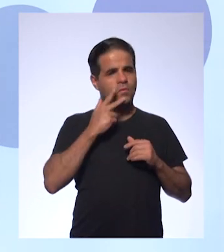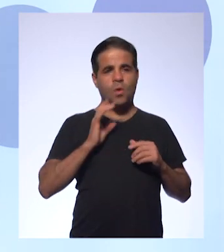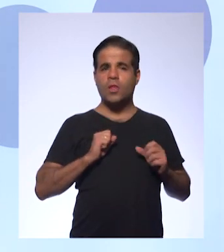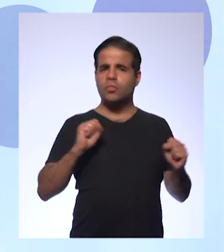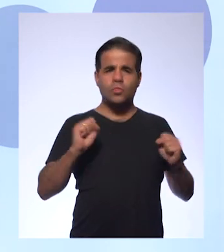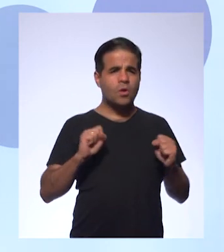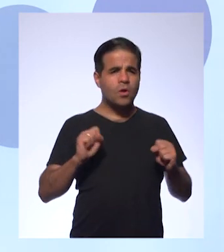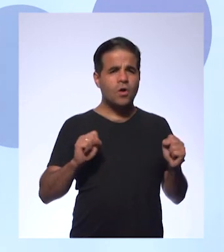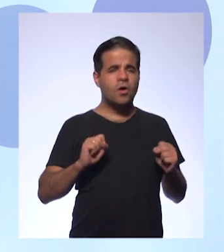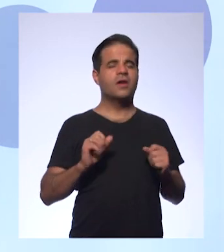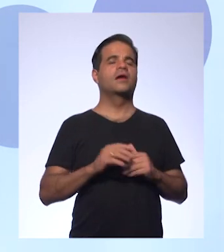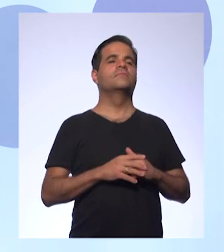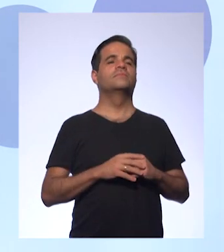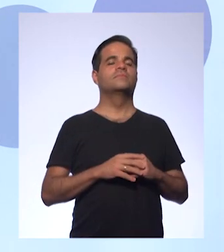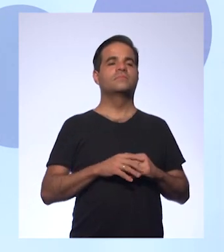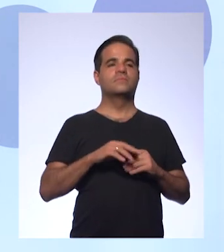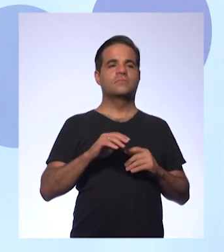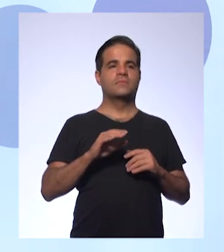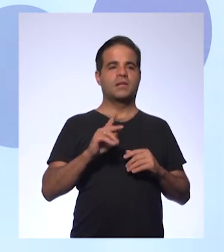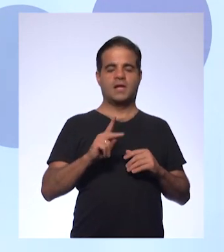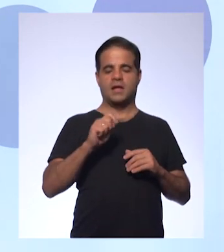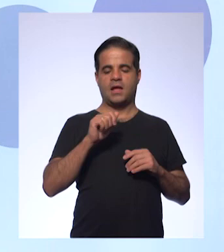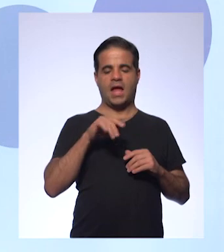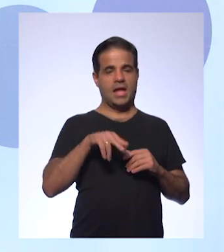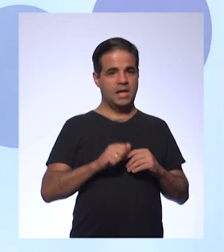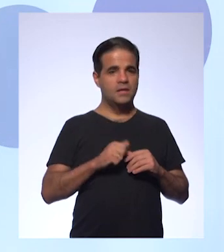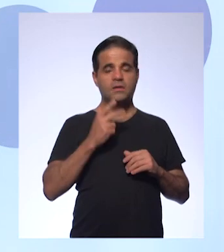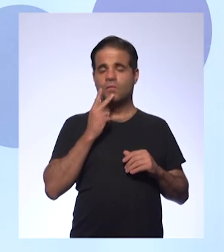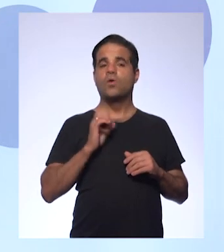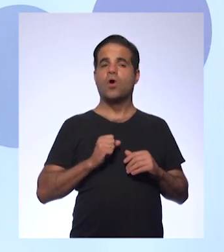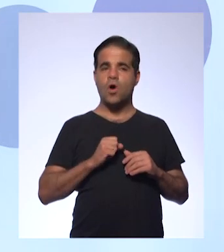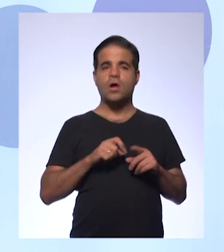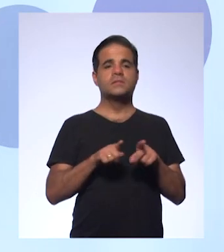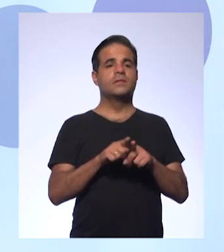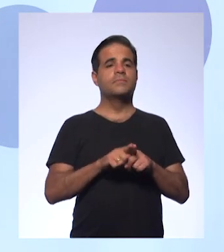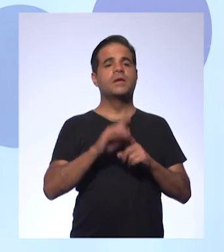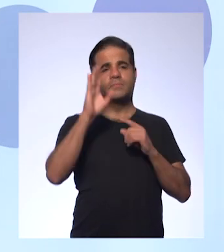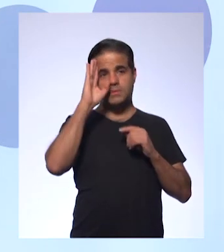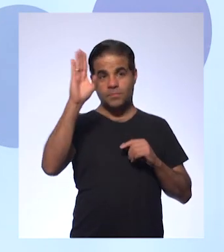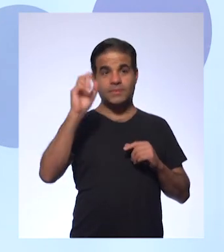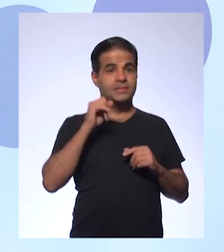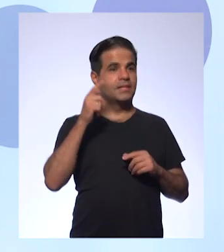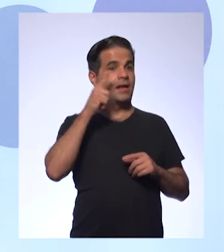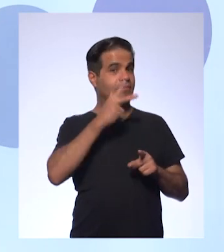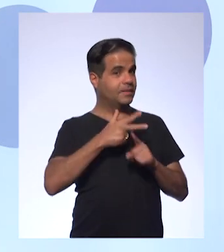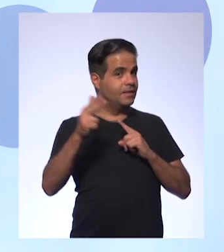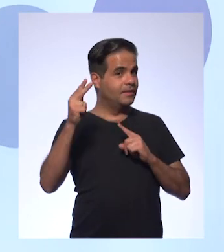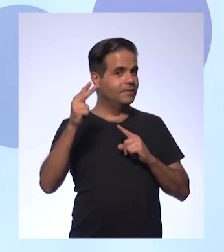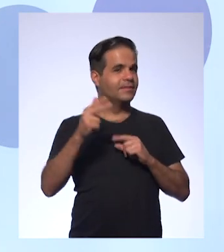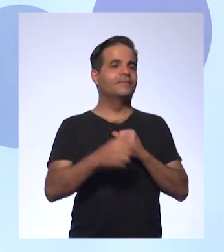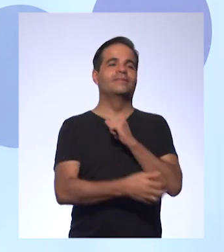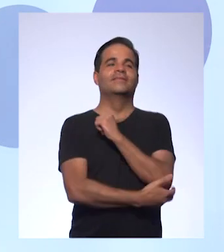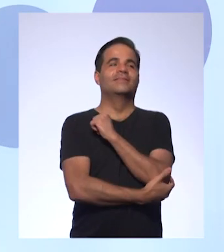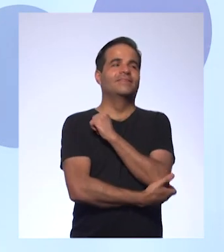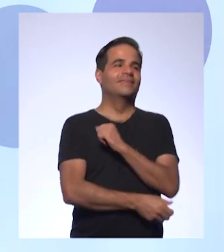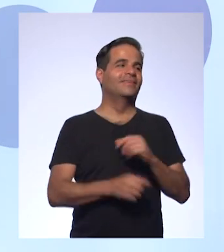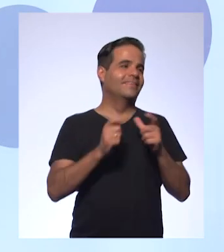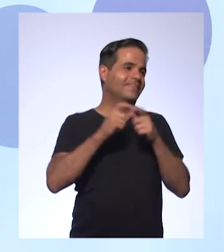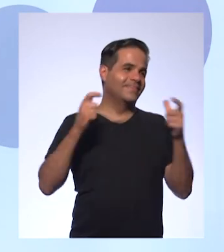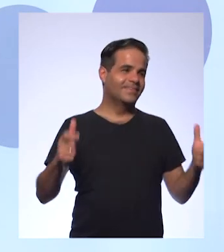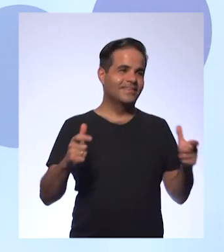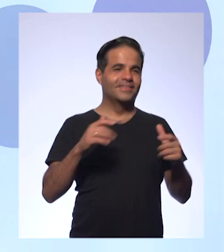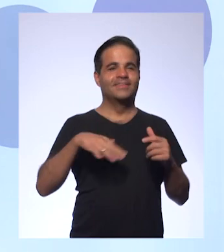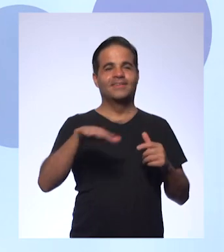adora. A Caiana falou que ela gosta, principalmente quando ela ganha. A maioria fala